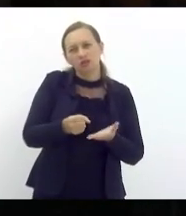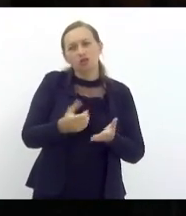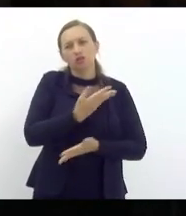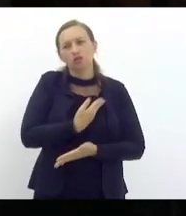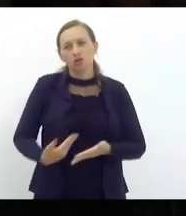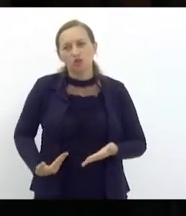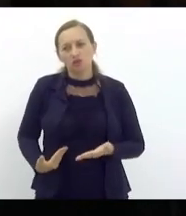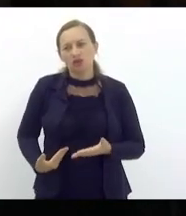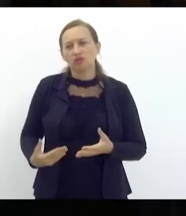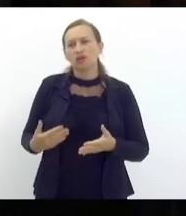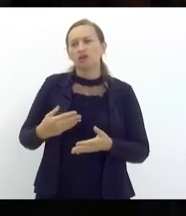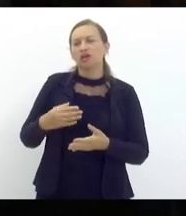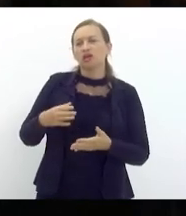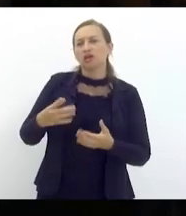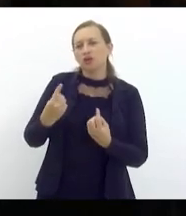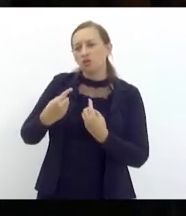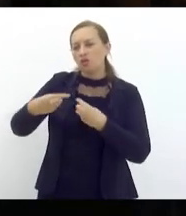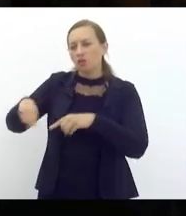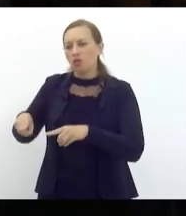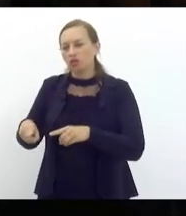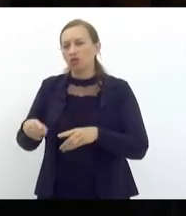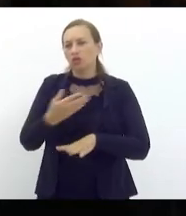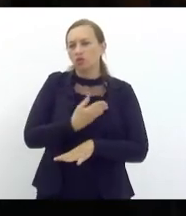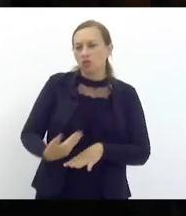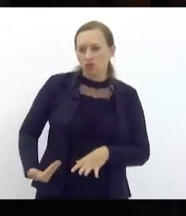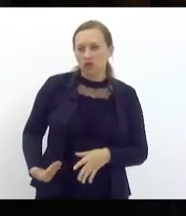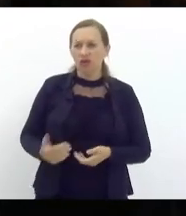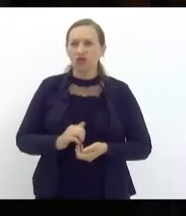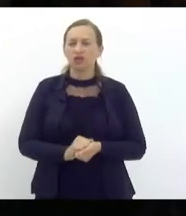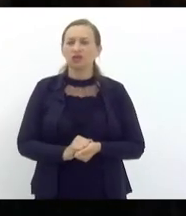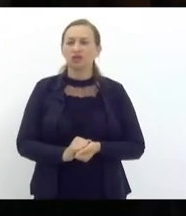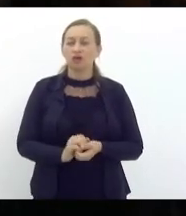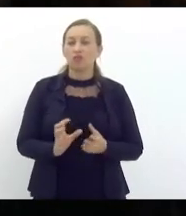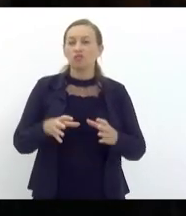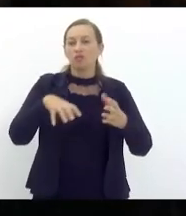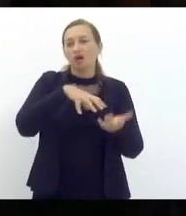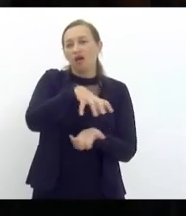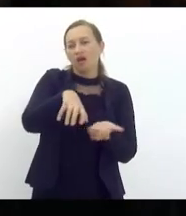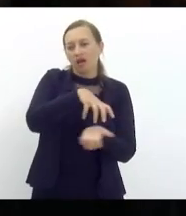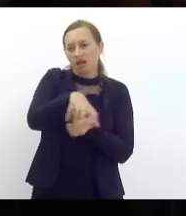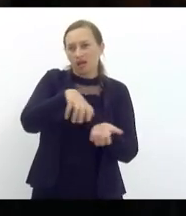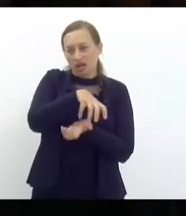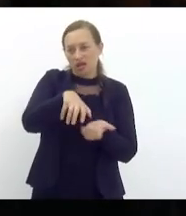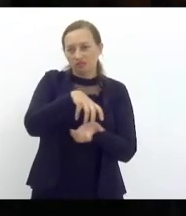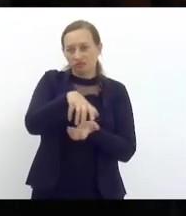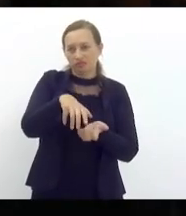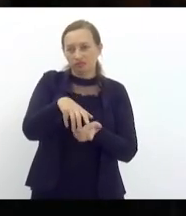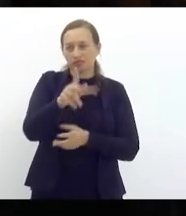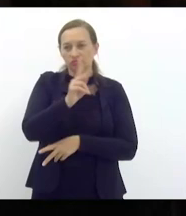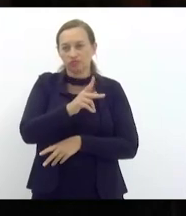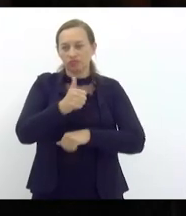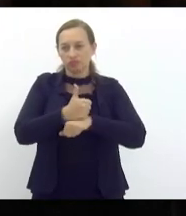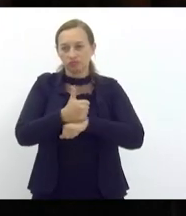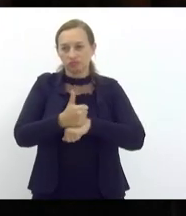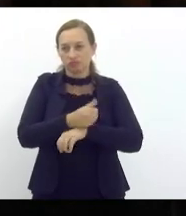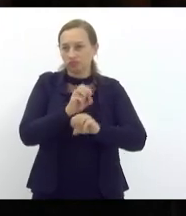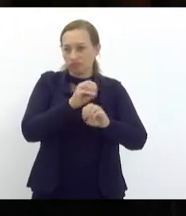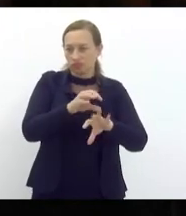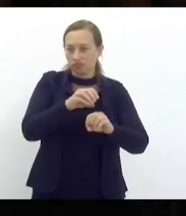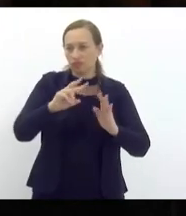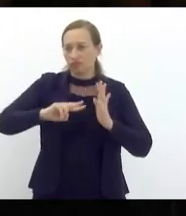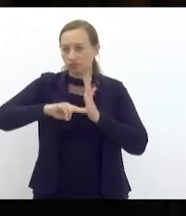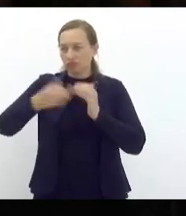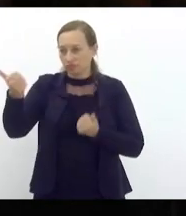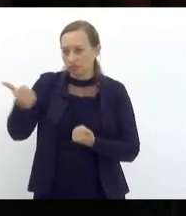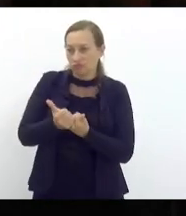quanto a greve do CEP a greve dos profissionais de educação com todo o apoio do Sindicato não dá